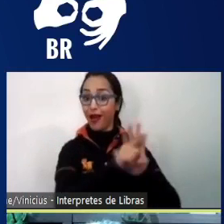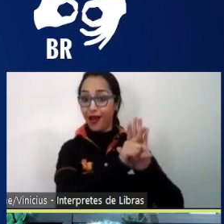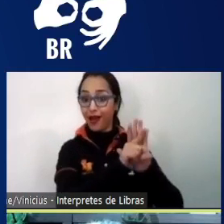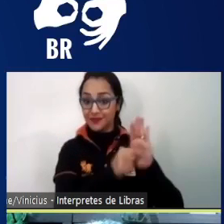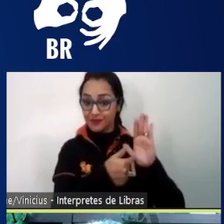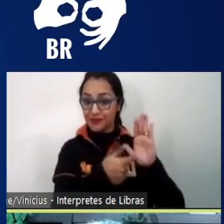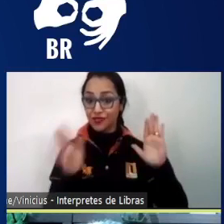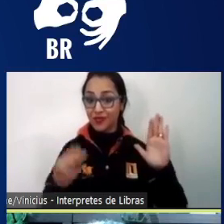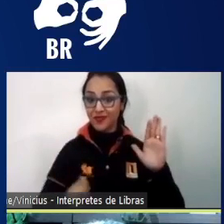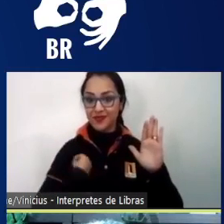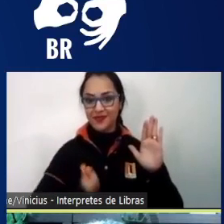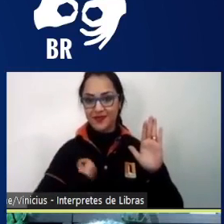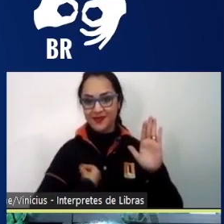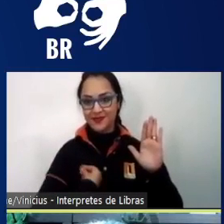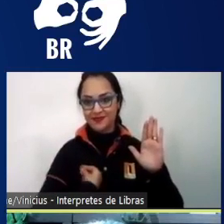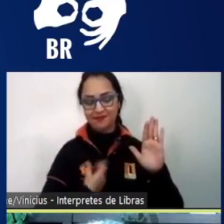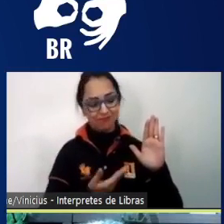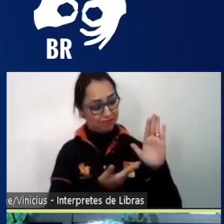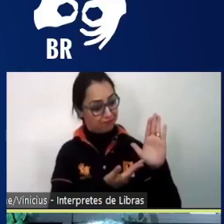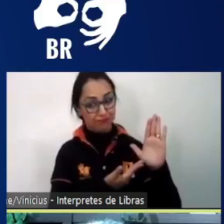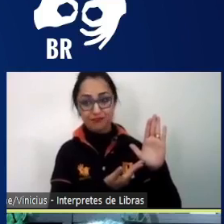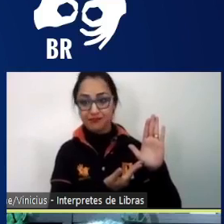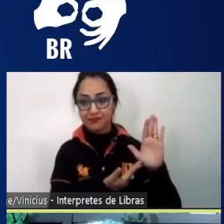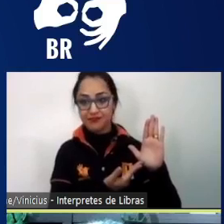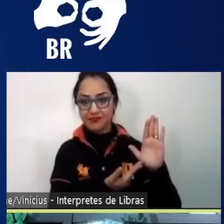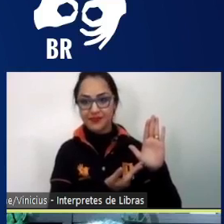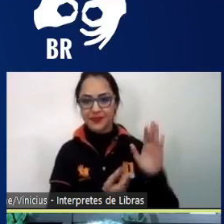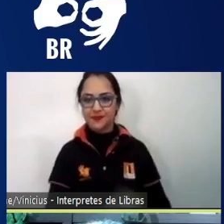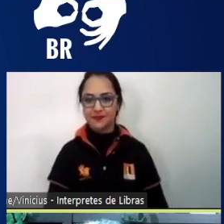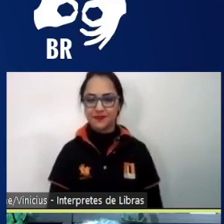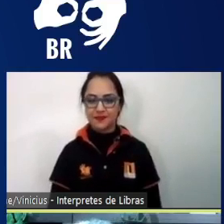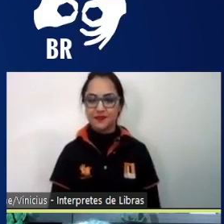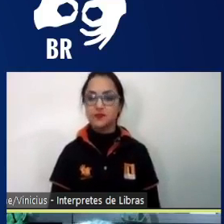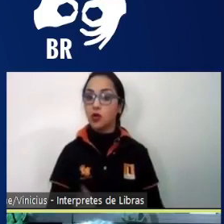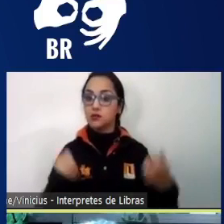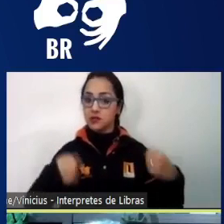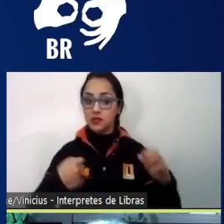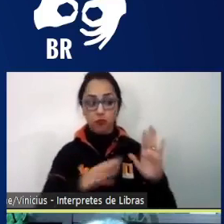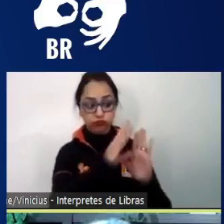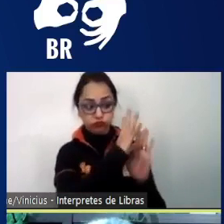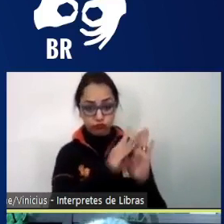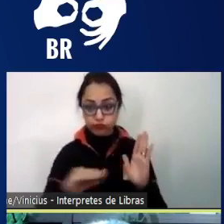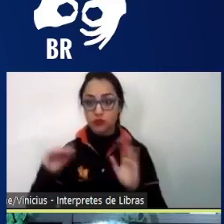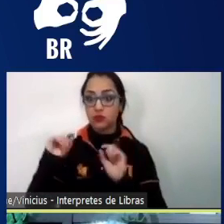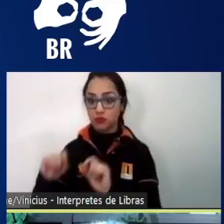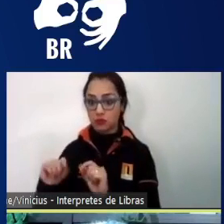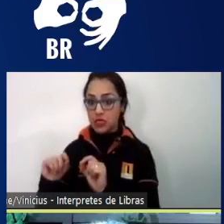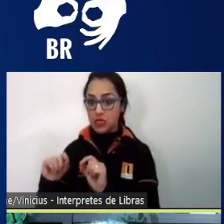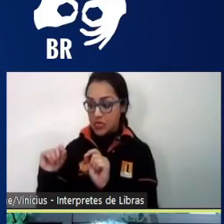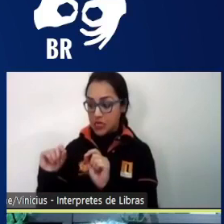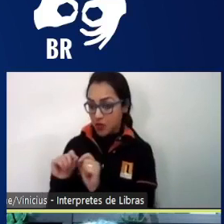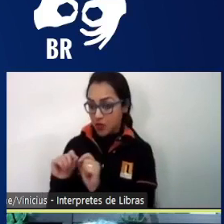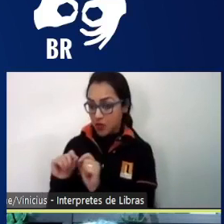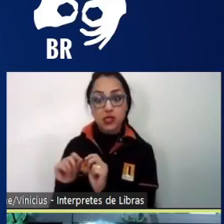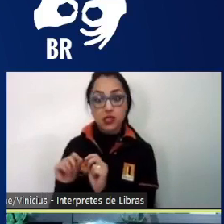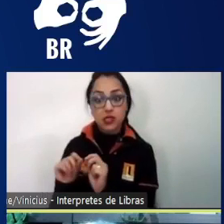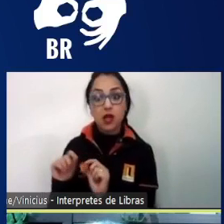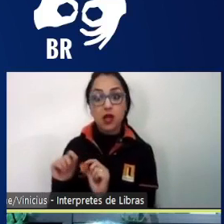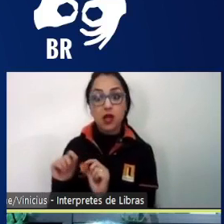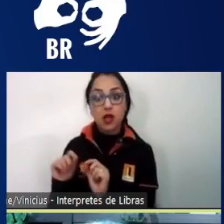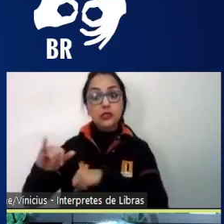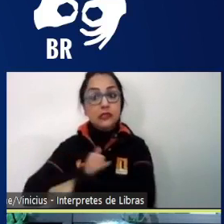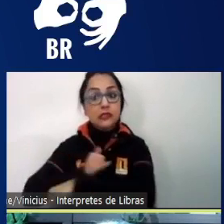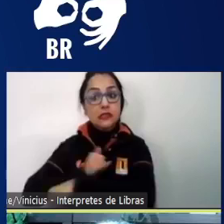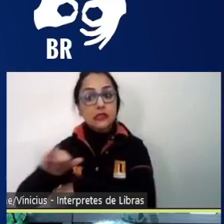Precisamos nos embasar dela e buscar as alternativas e buscar as formas